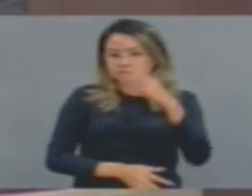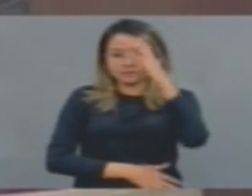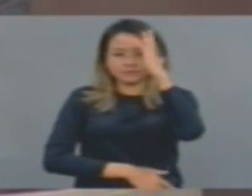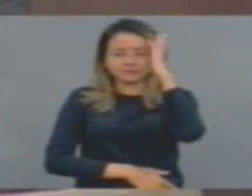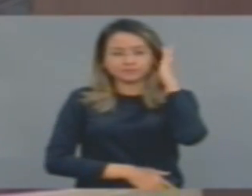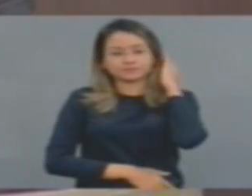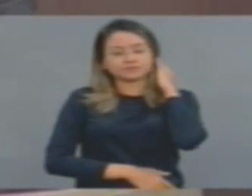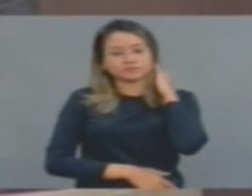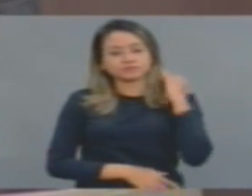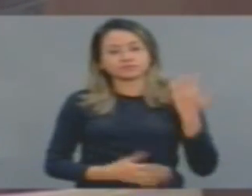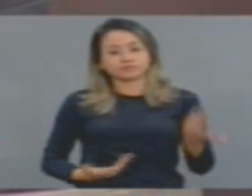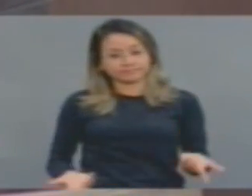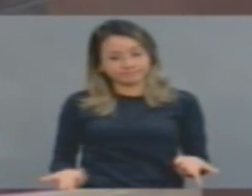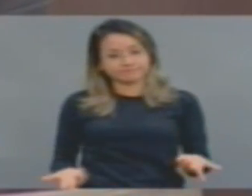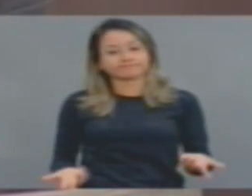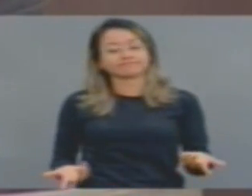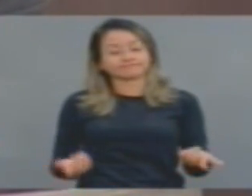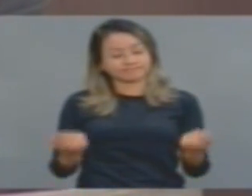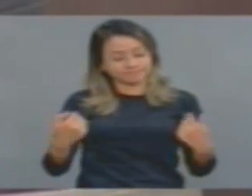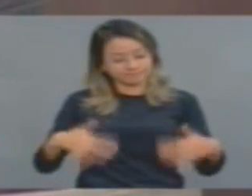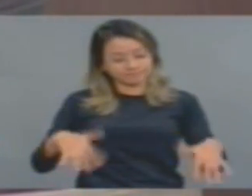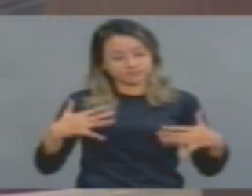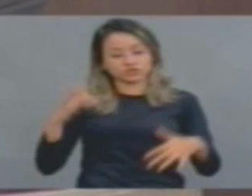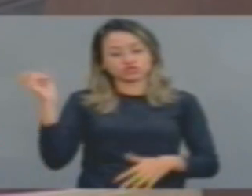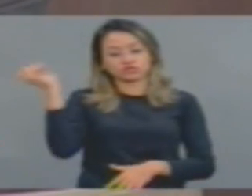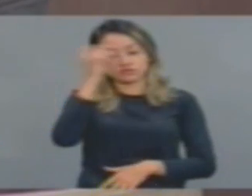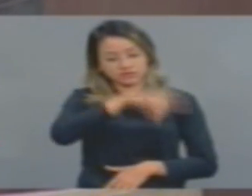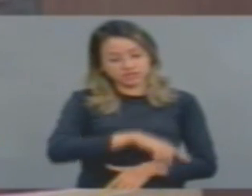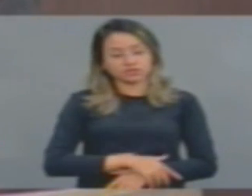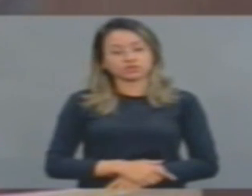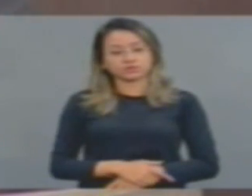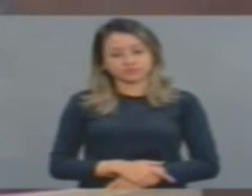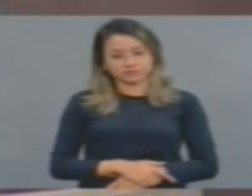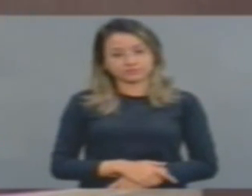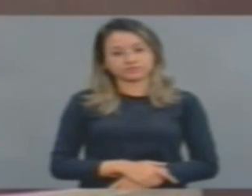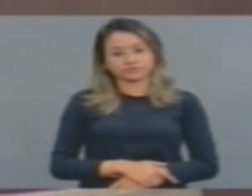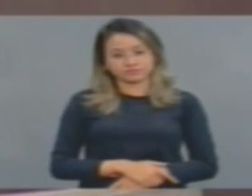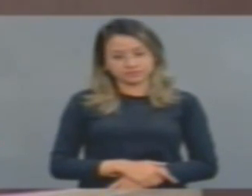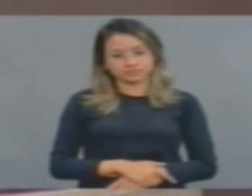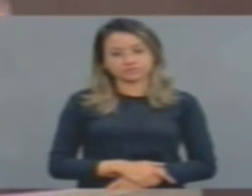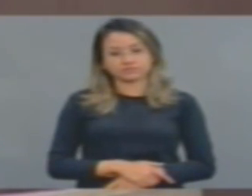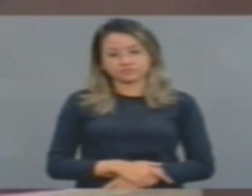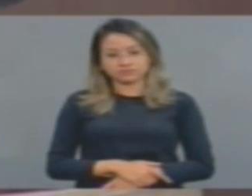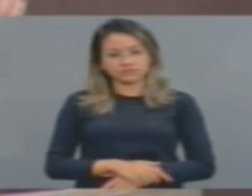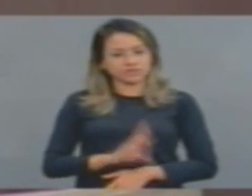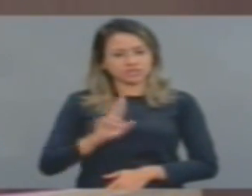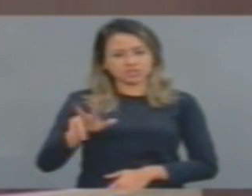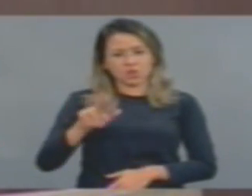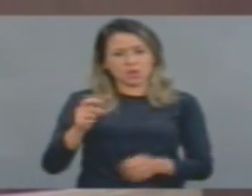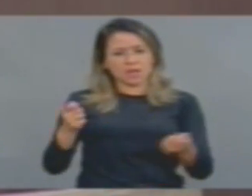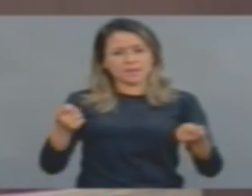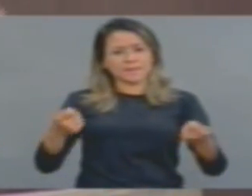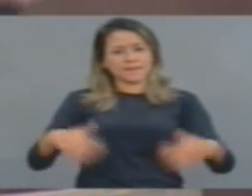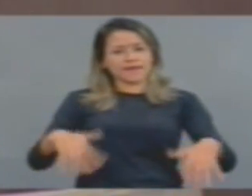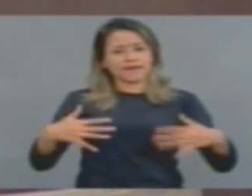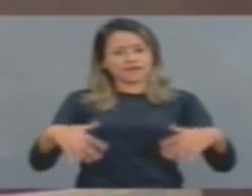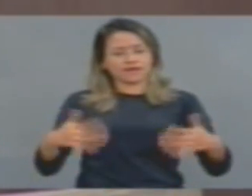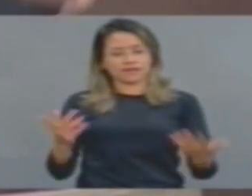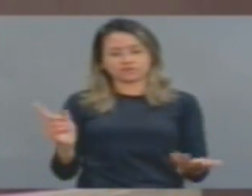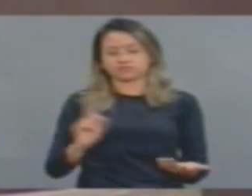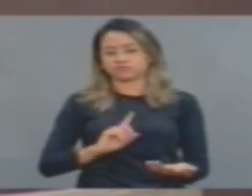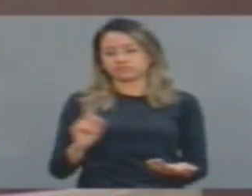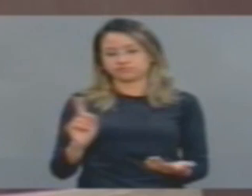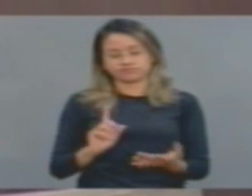O sistema custa caro ao povo do Ceará. O sistema custa caro. Ele não é barato. Não se trata, portanto, simplesmente